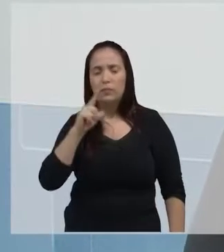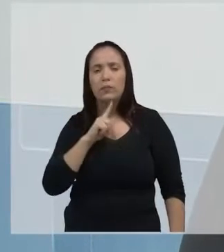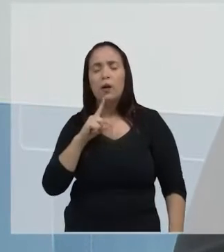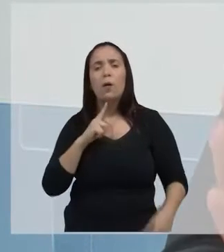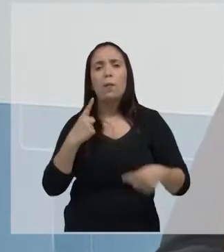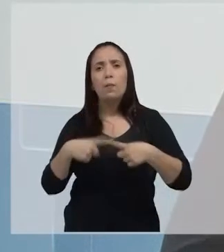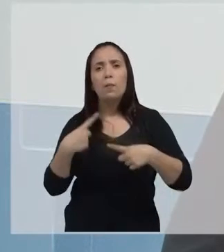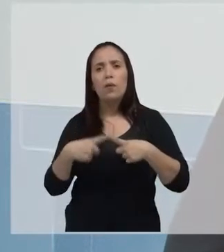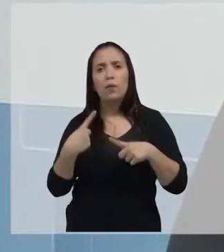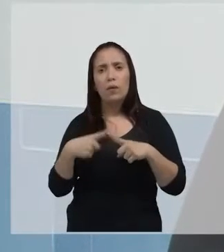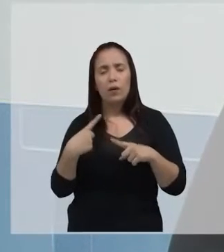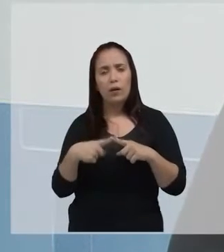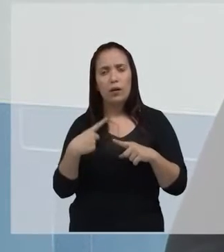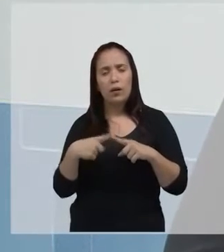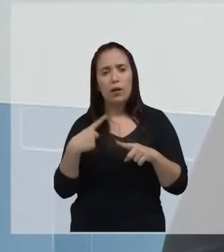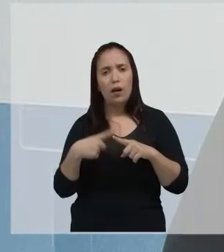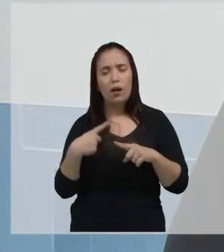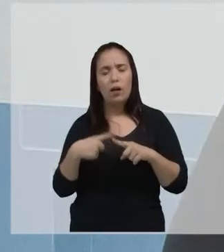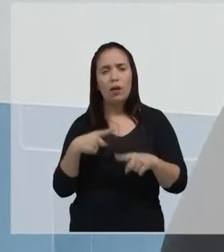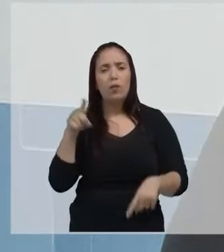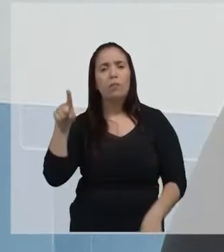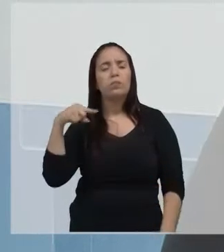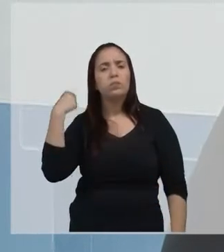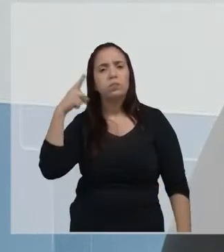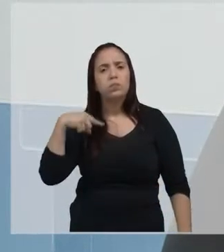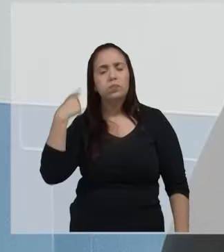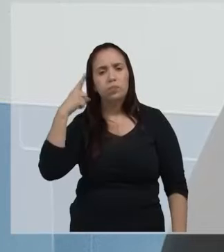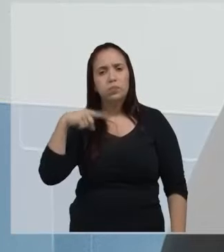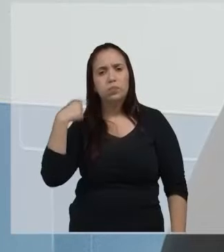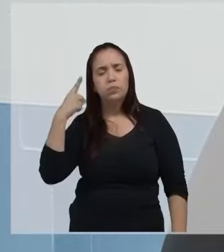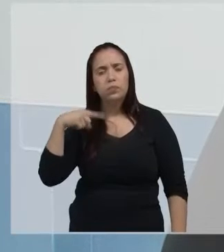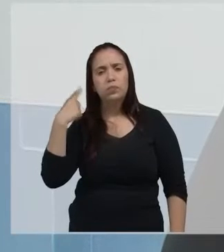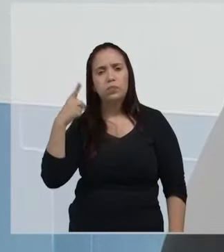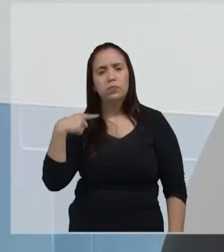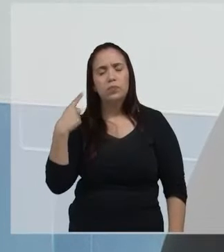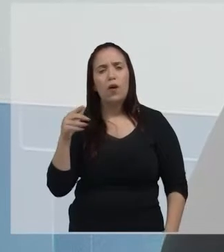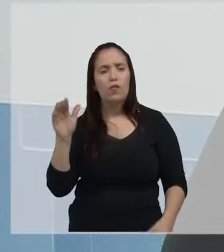Por que um advogado vota